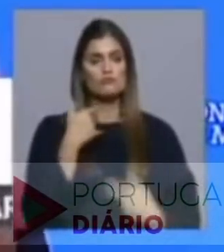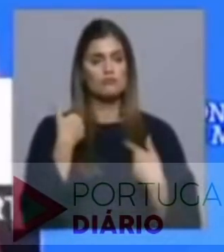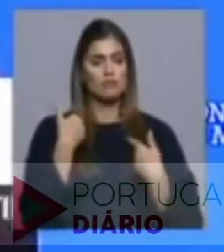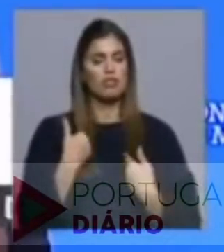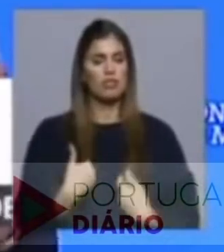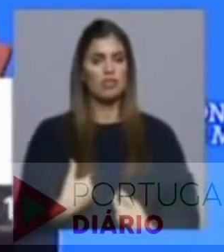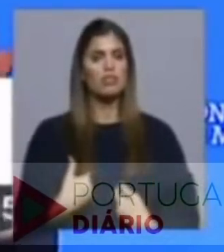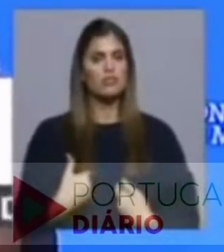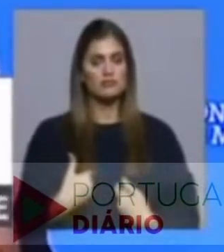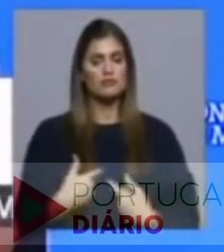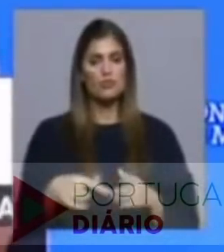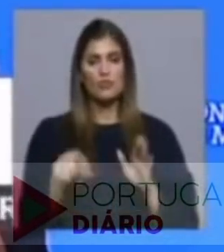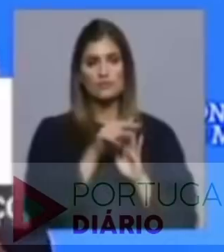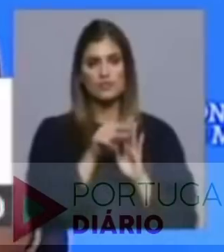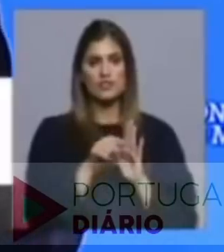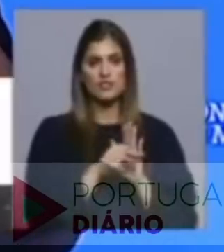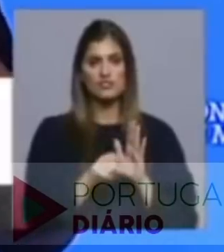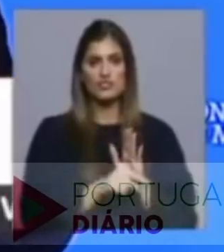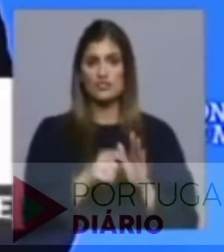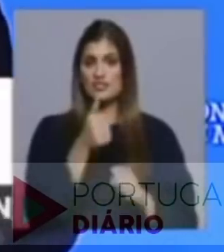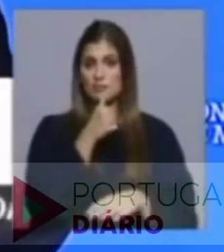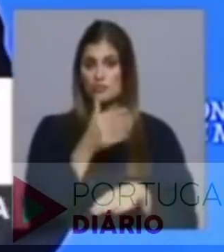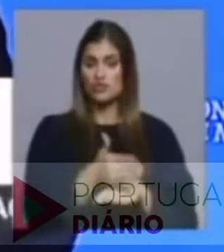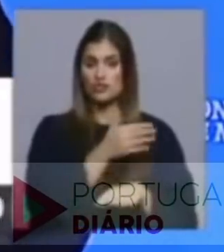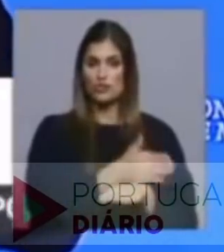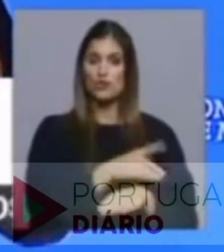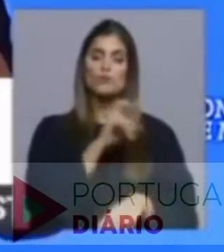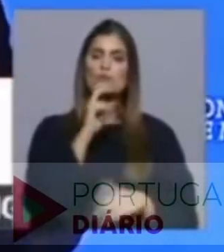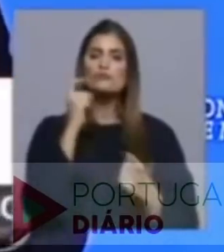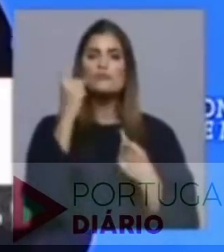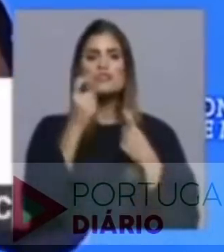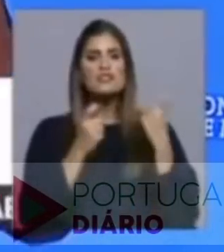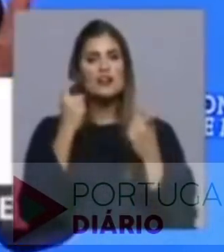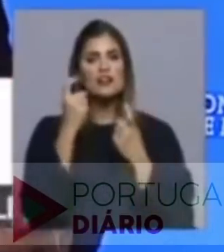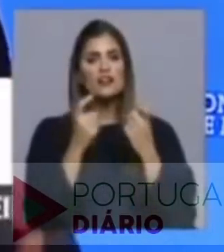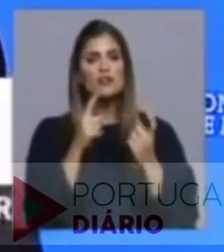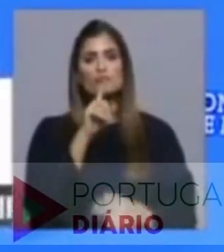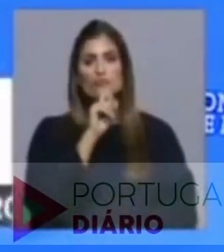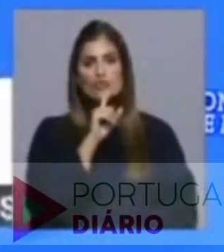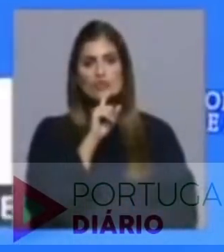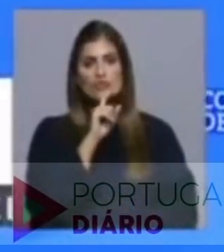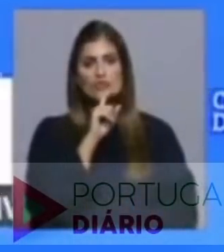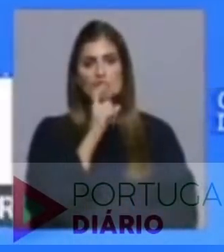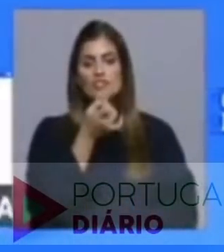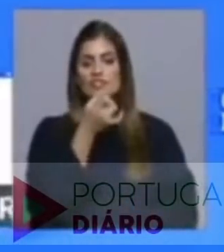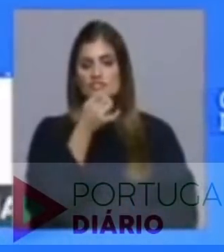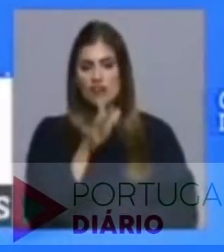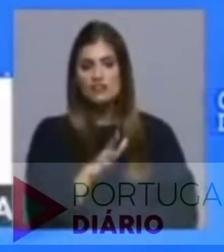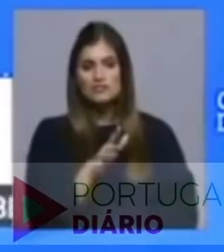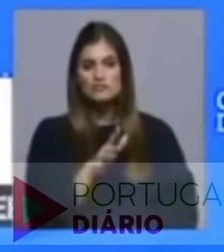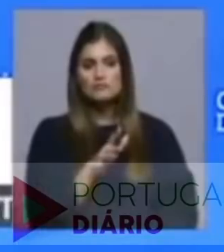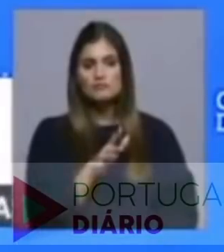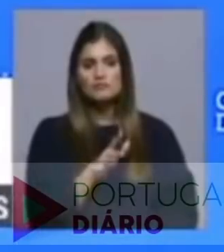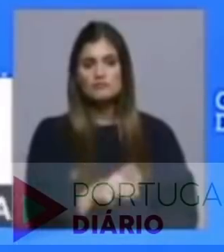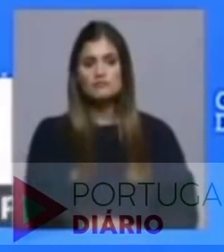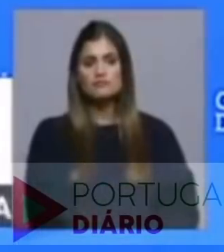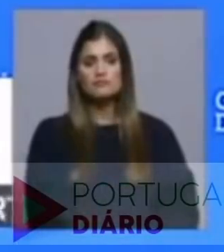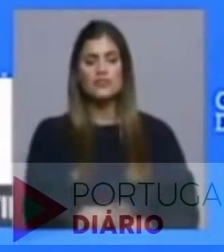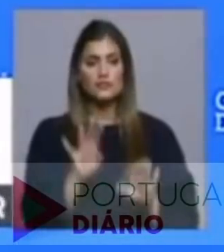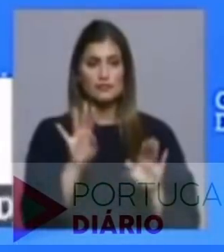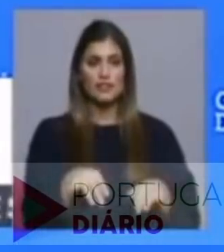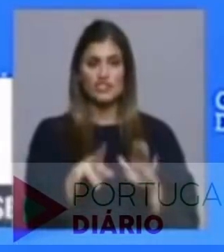confortáveis com as medidas que adotamos e podemos mesmo pensar em poder alargá-las. Conforme